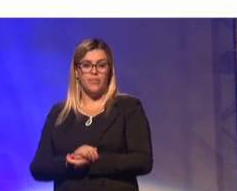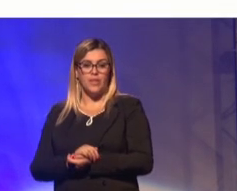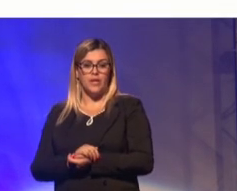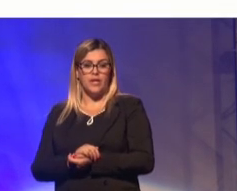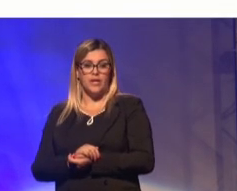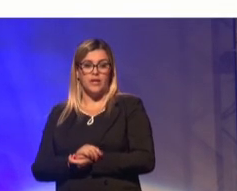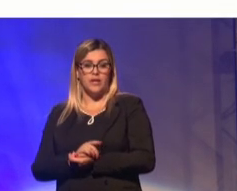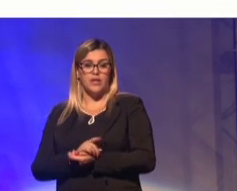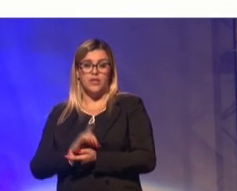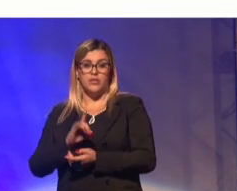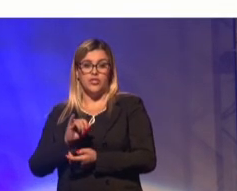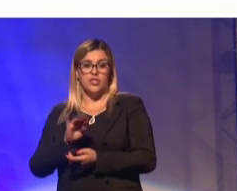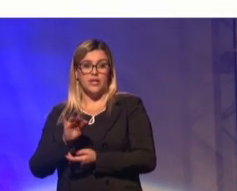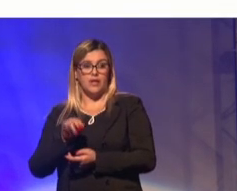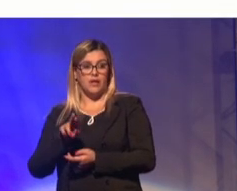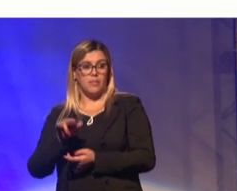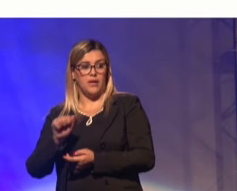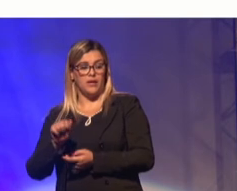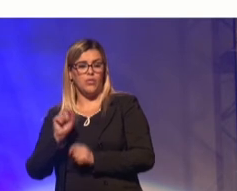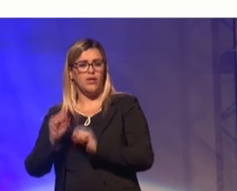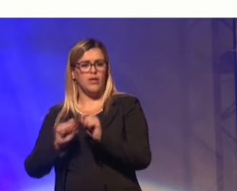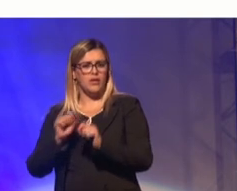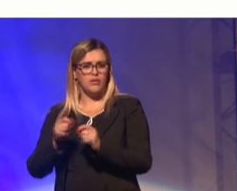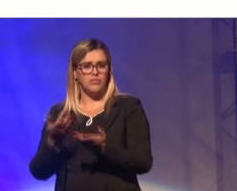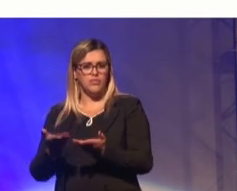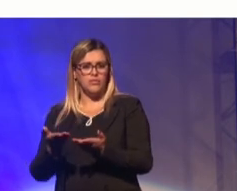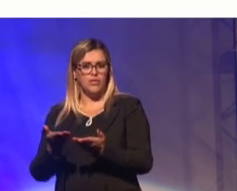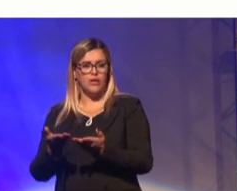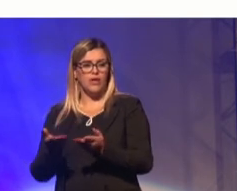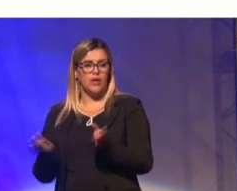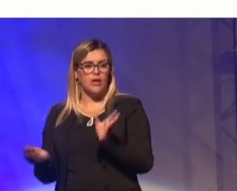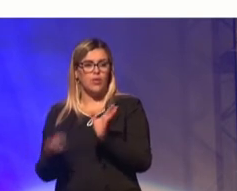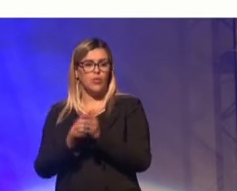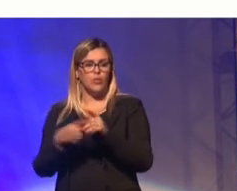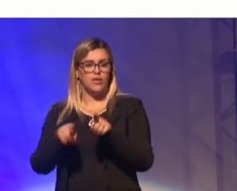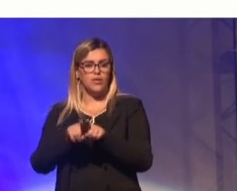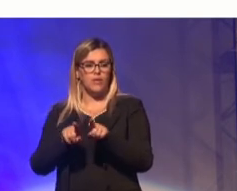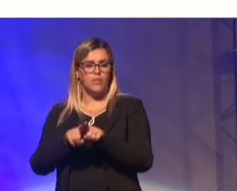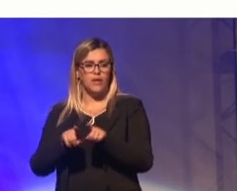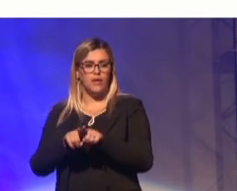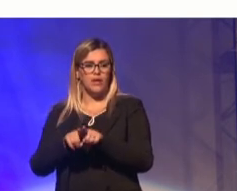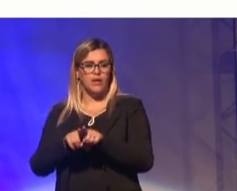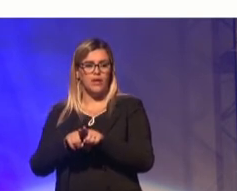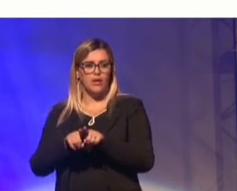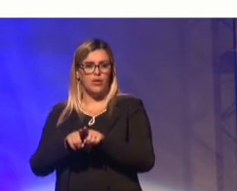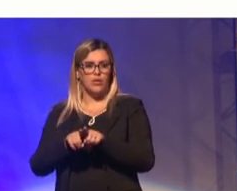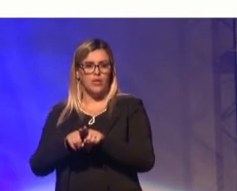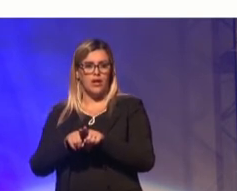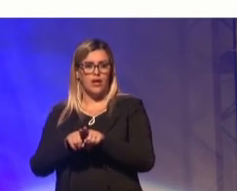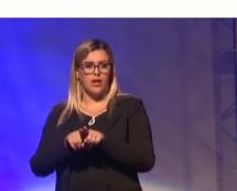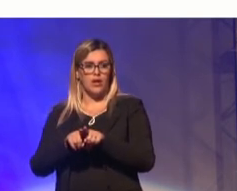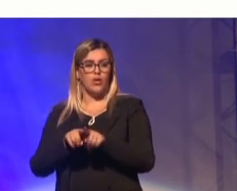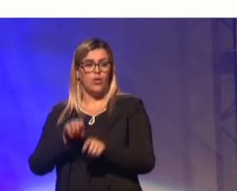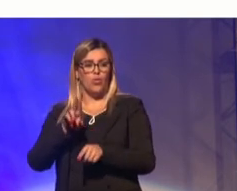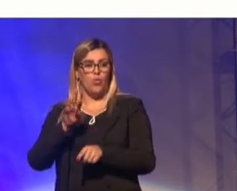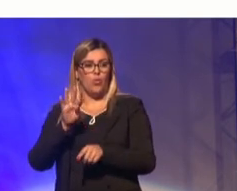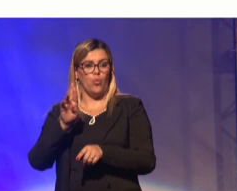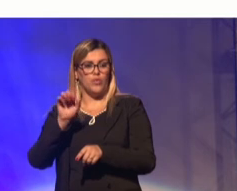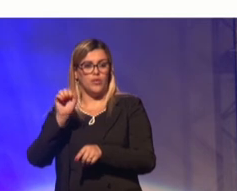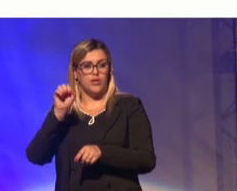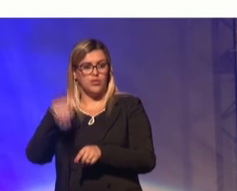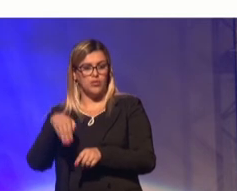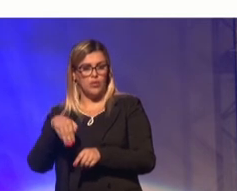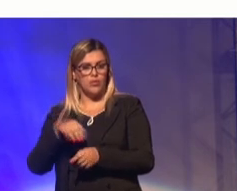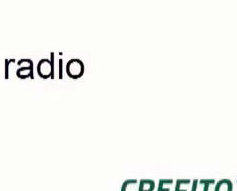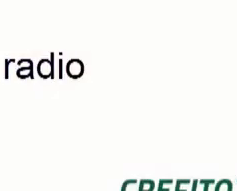diatermia. Diatermia no PubMed, ele inclui também o ultrassom, né? O High